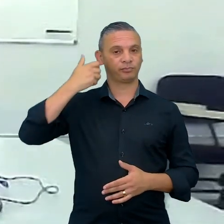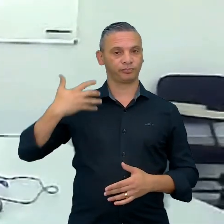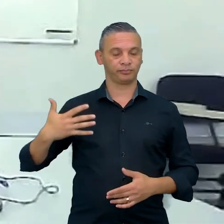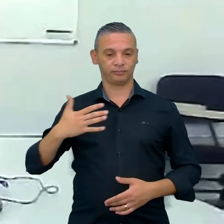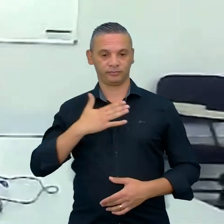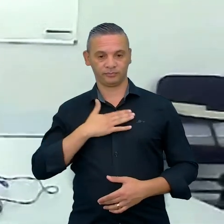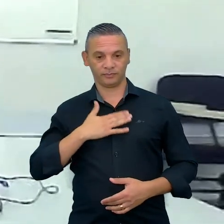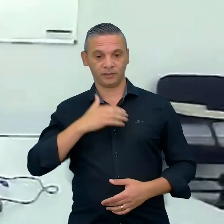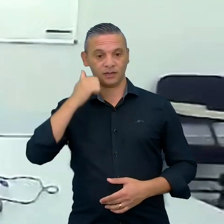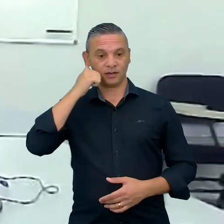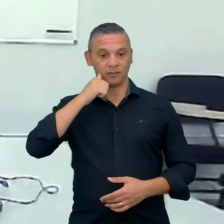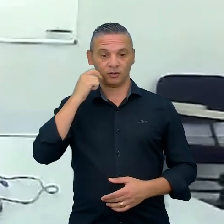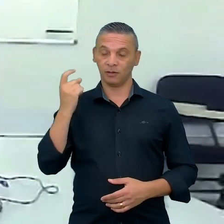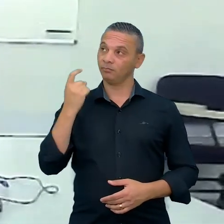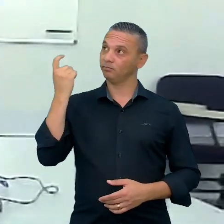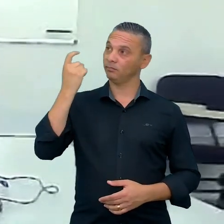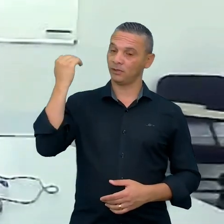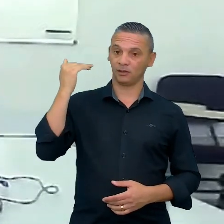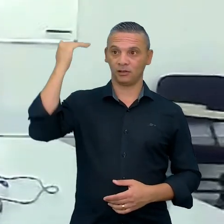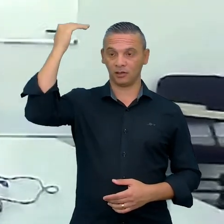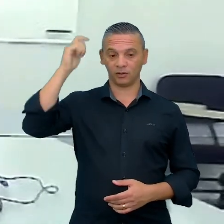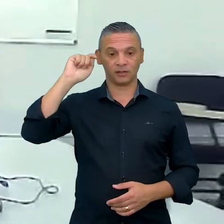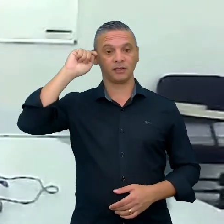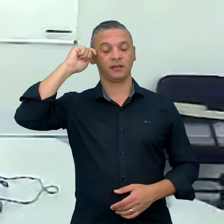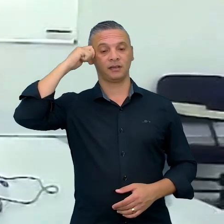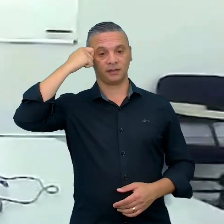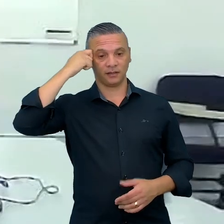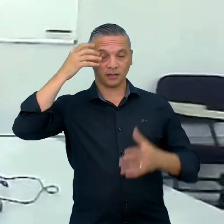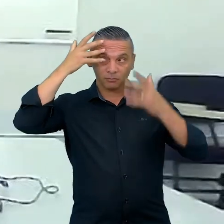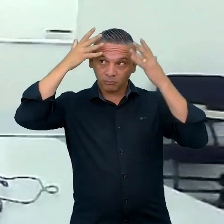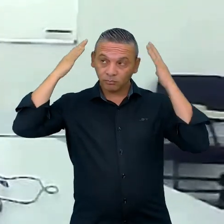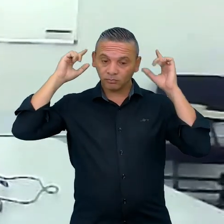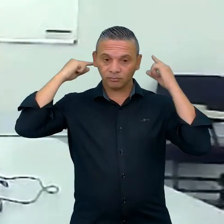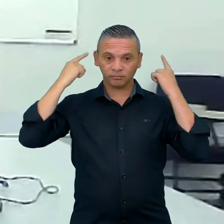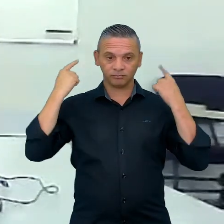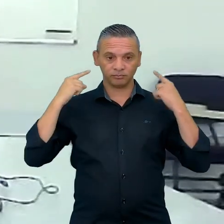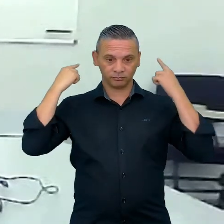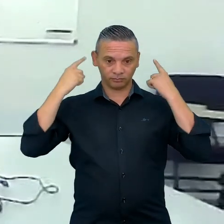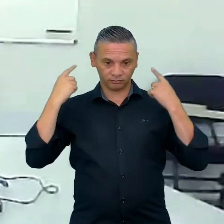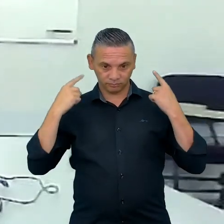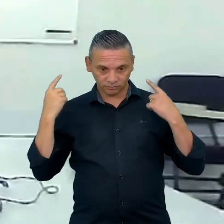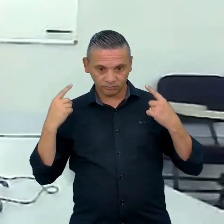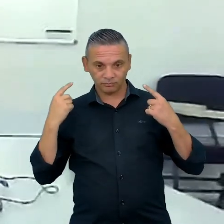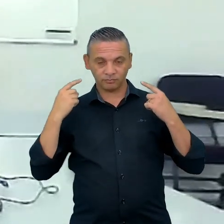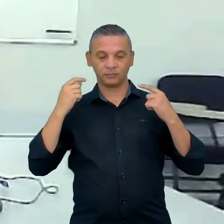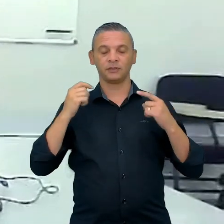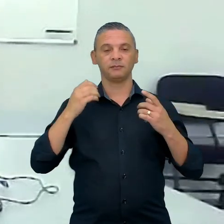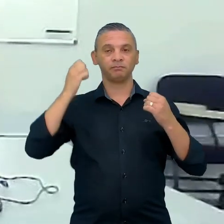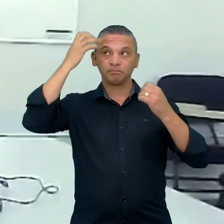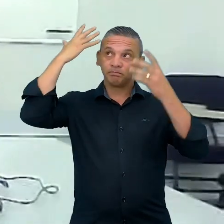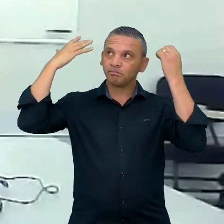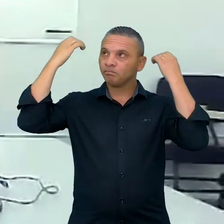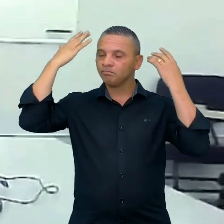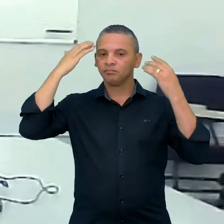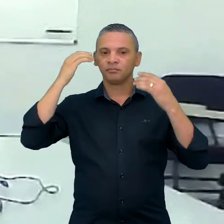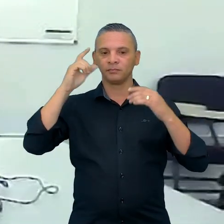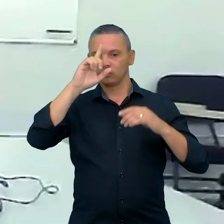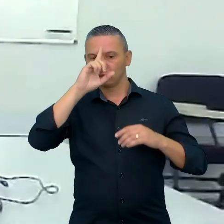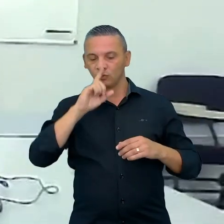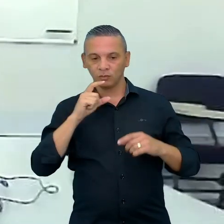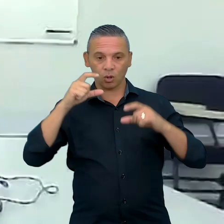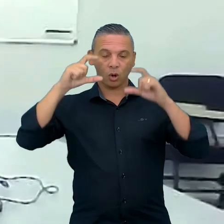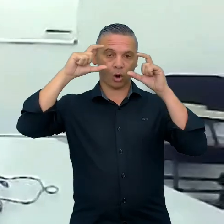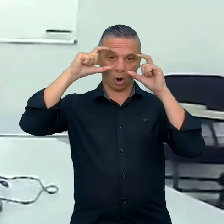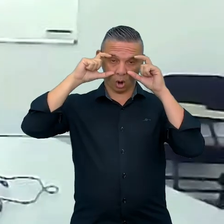autodescrição. Eu sou uma mulher alta, negra, do cabelo cacheado, com algumas luzes, uso um óculos